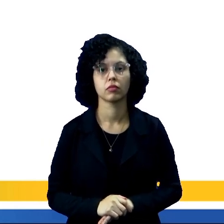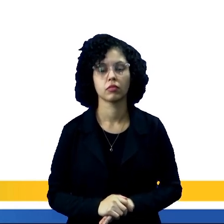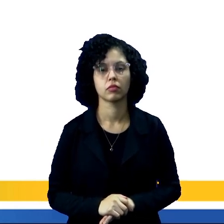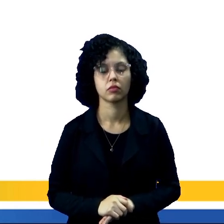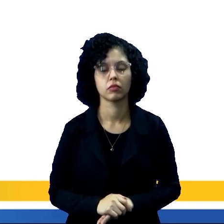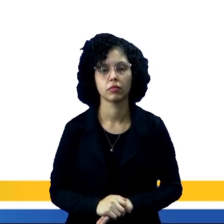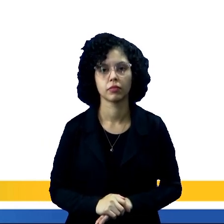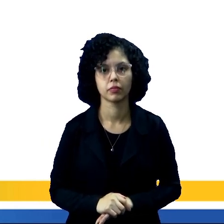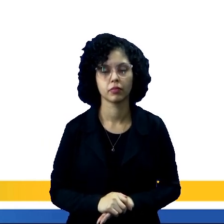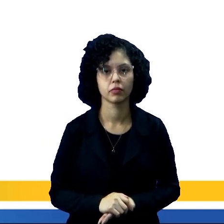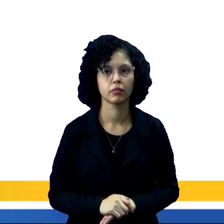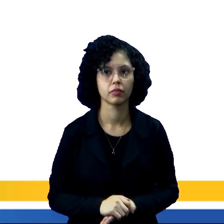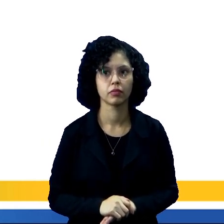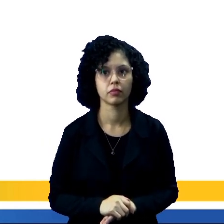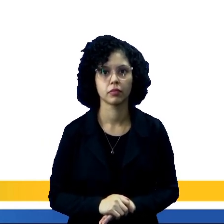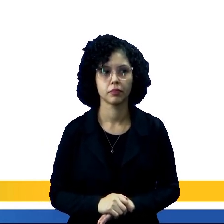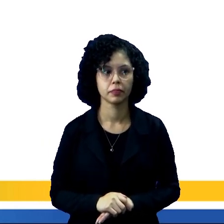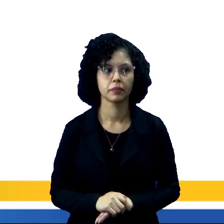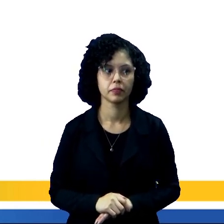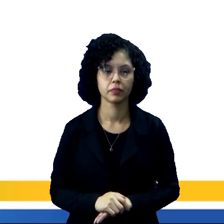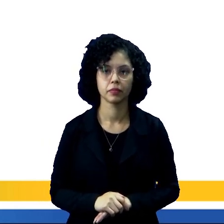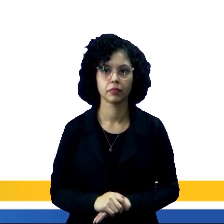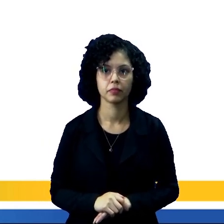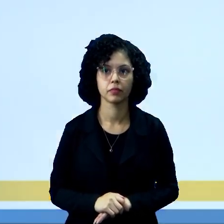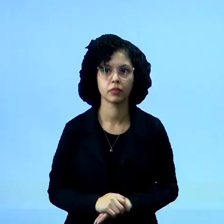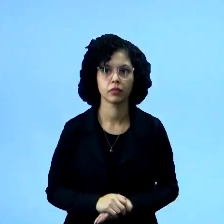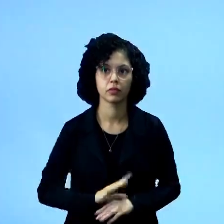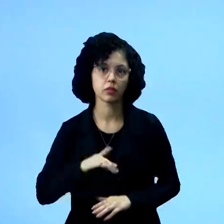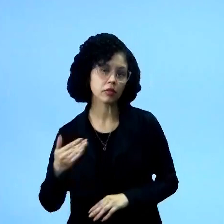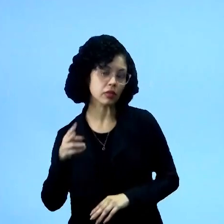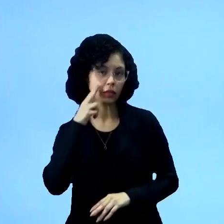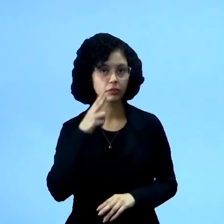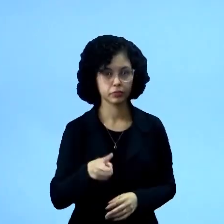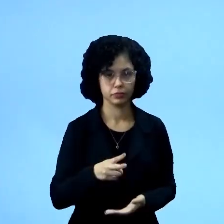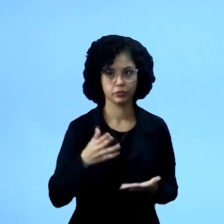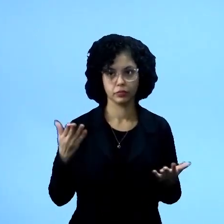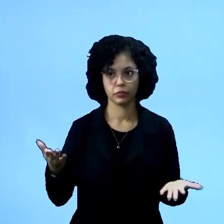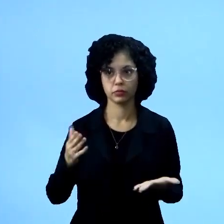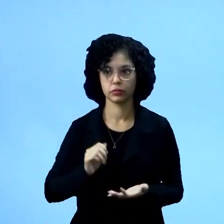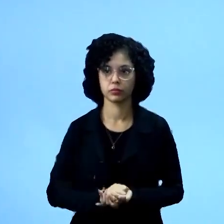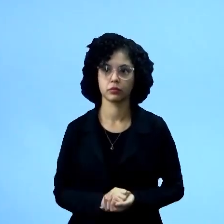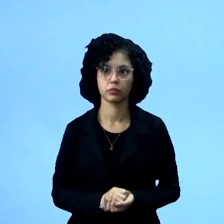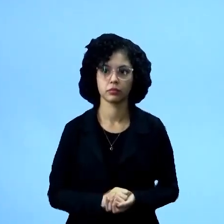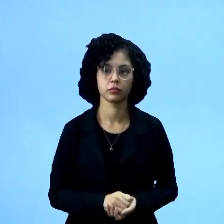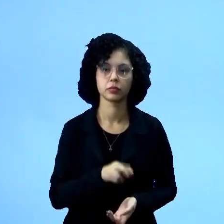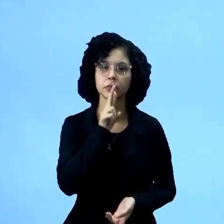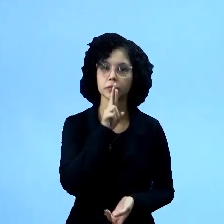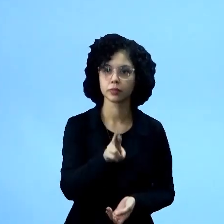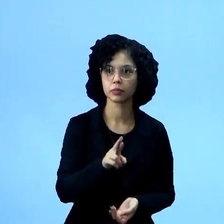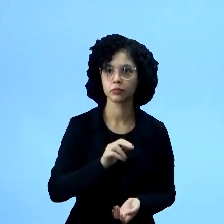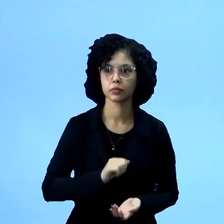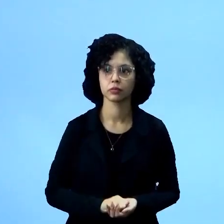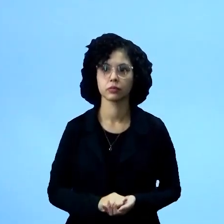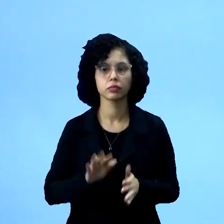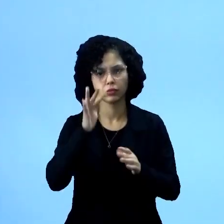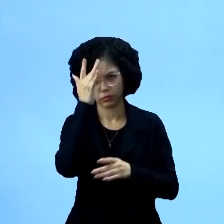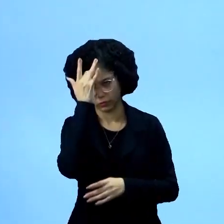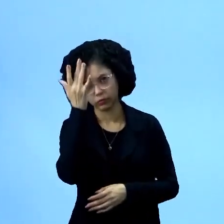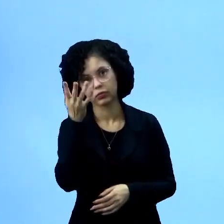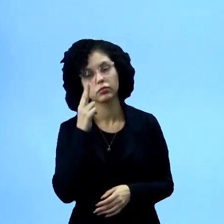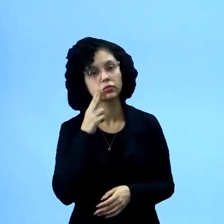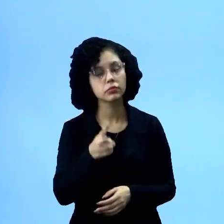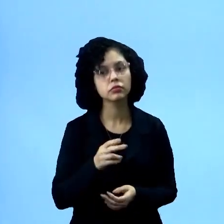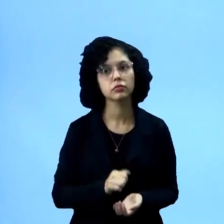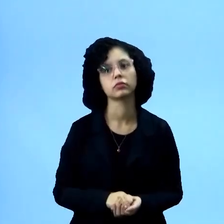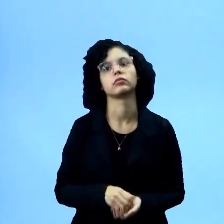452,38,896 centímetros quadrados. Então, quando a gente vê isso, pessoal, o cálculo, ele é fácil de